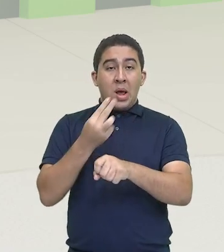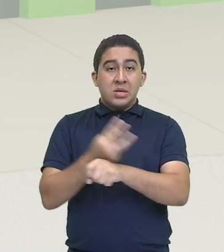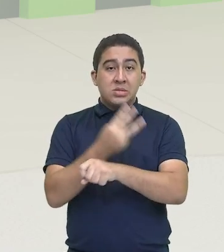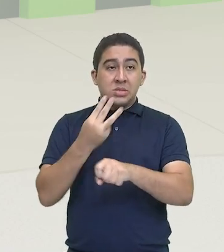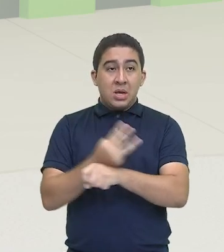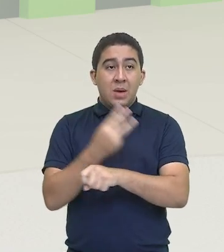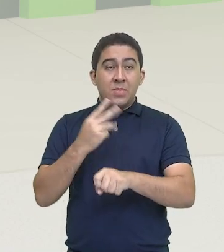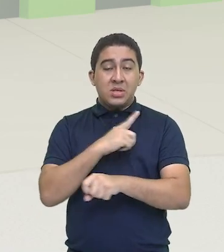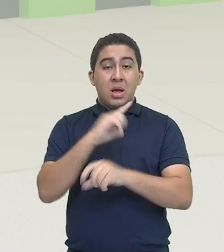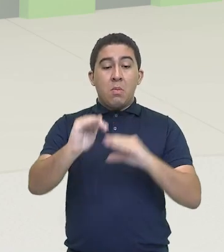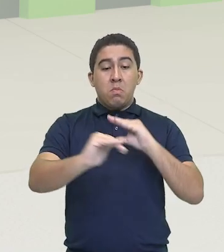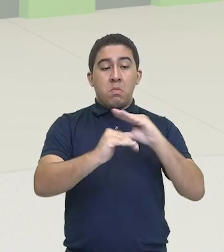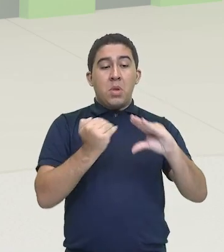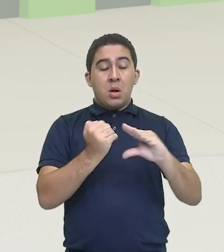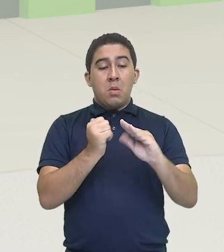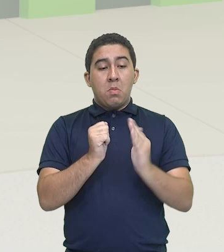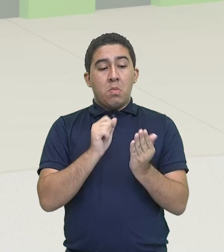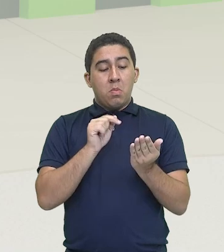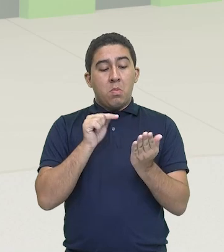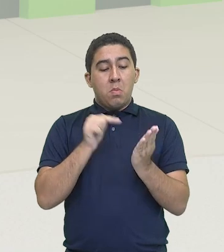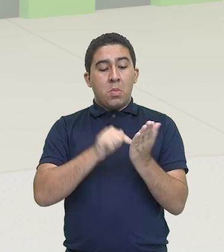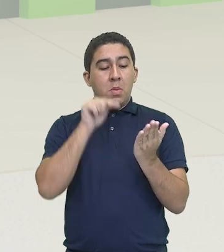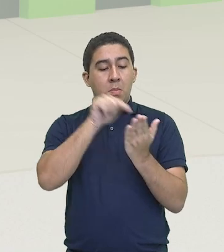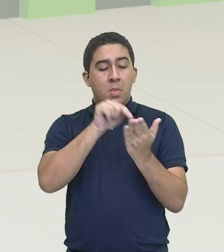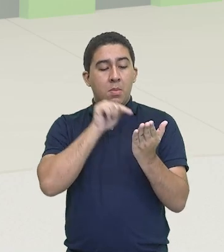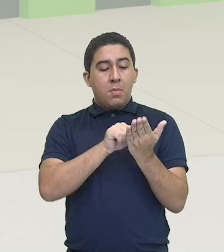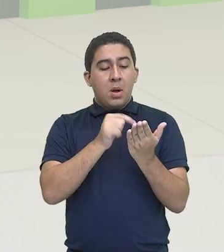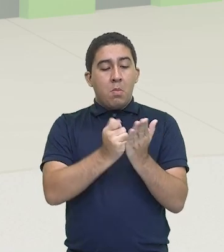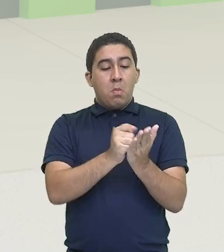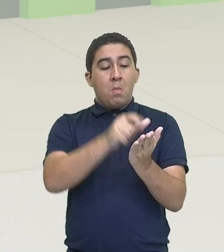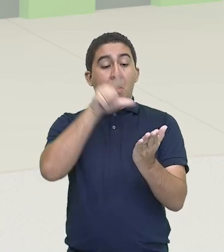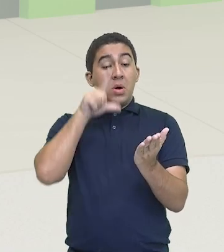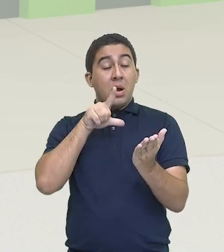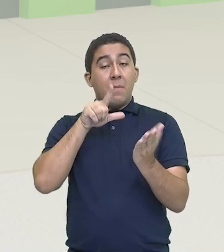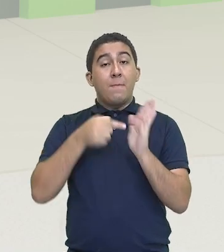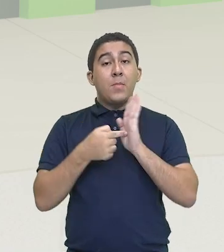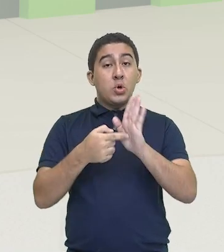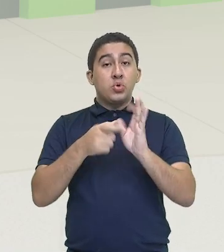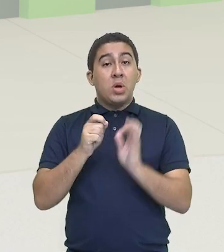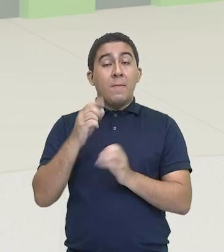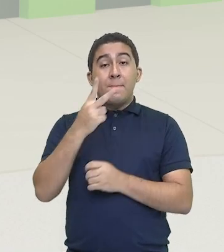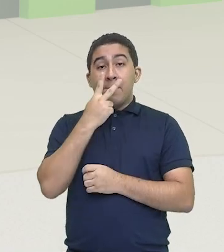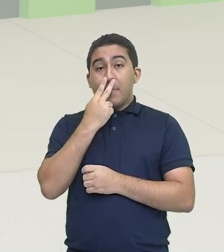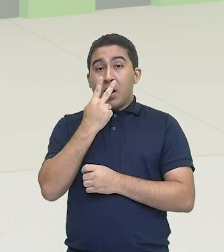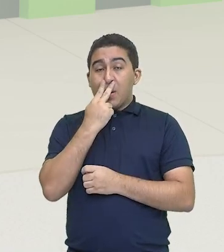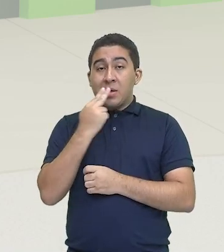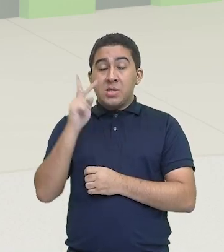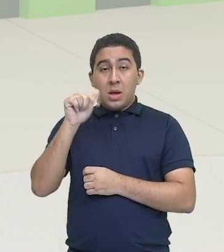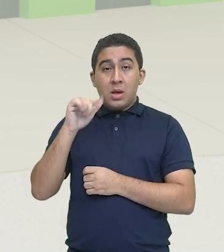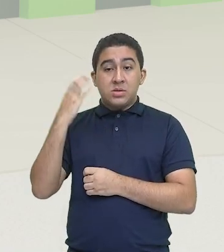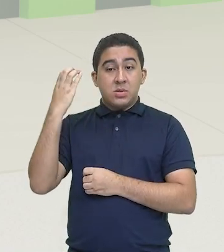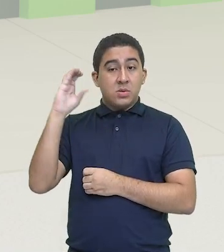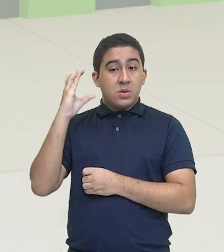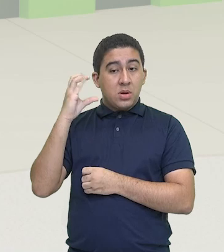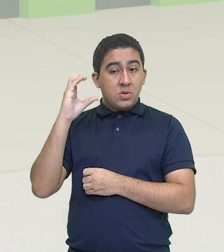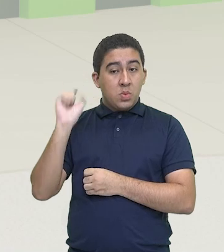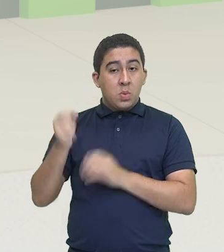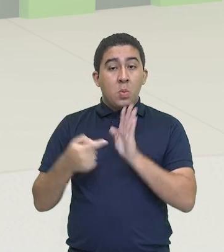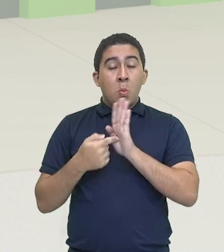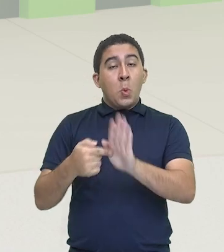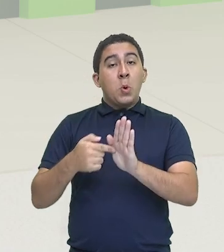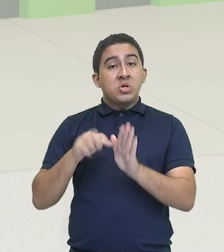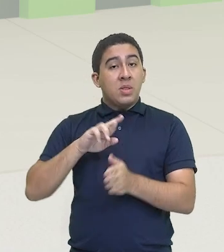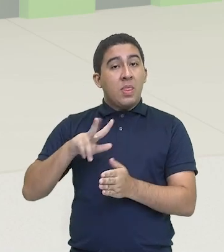uma mensagem, né, que torna a ciência como algo que